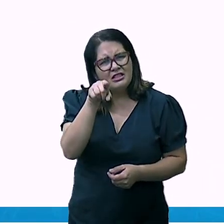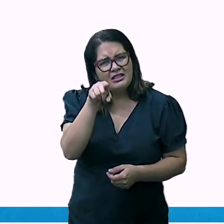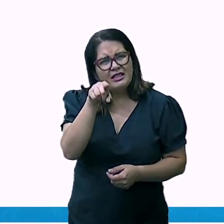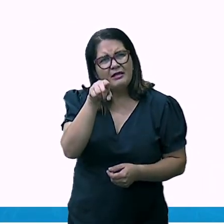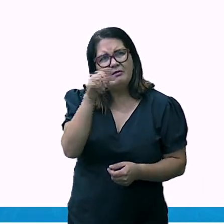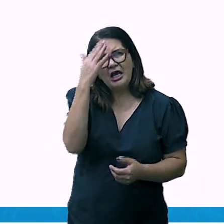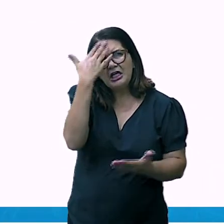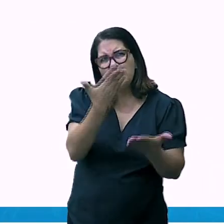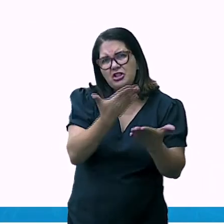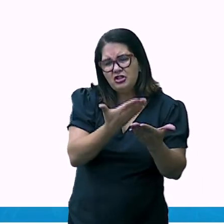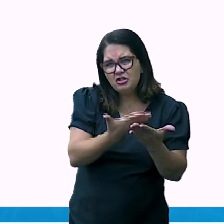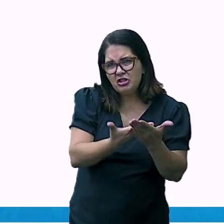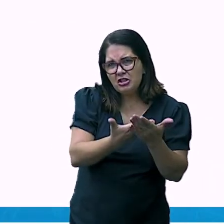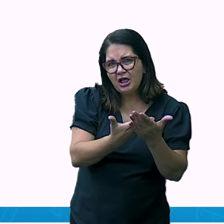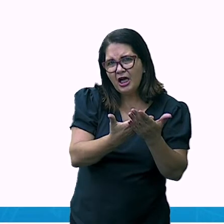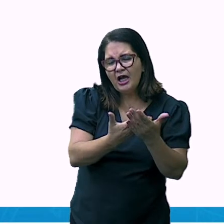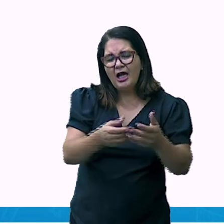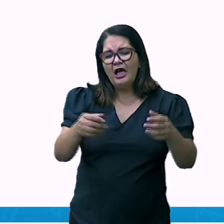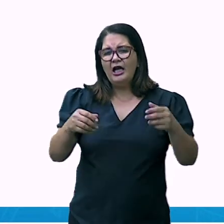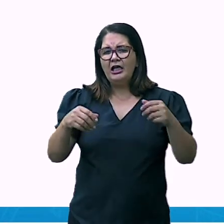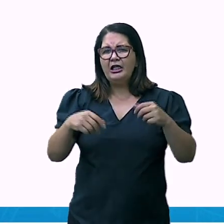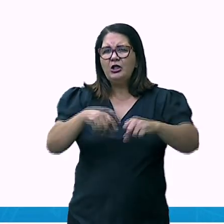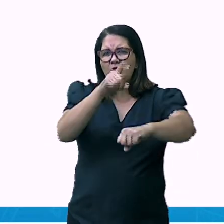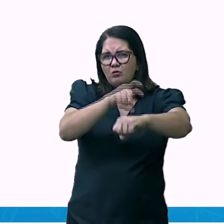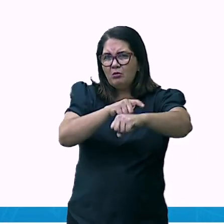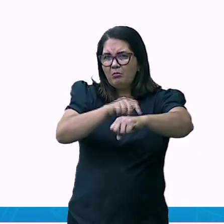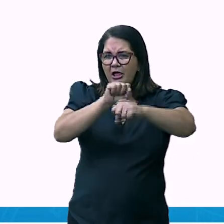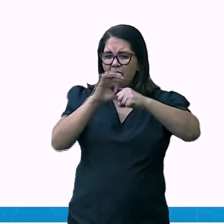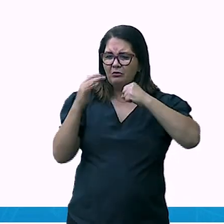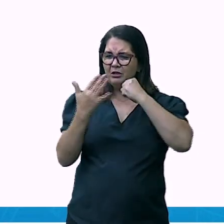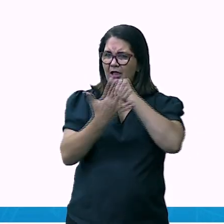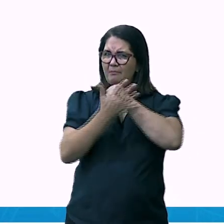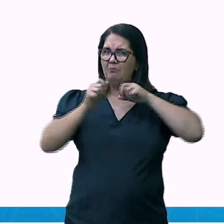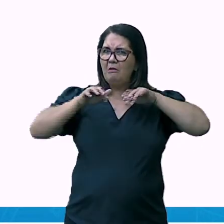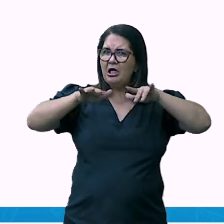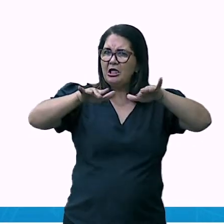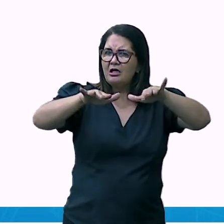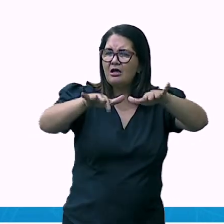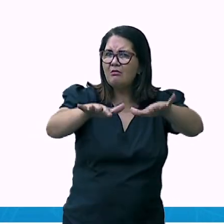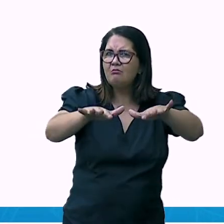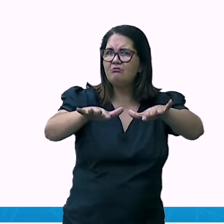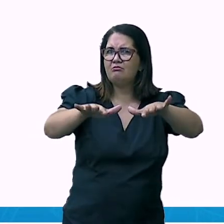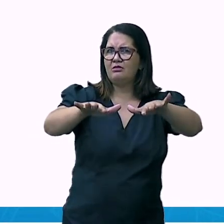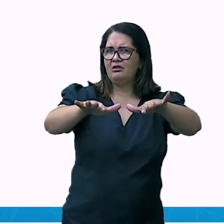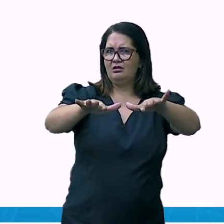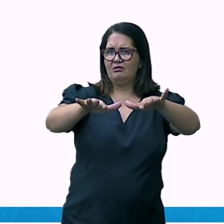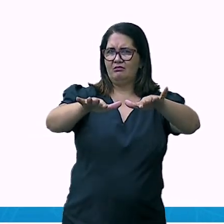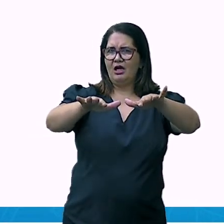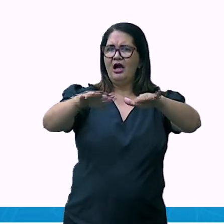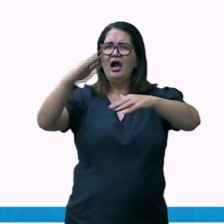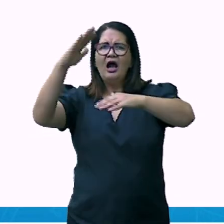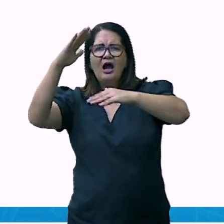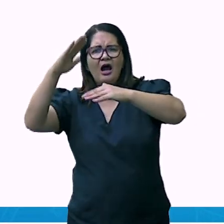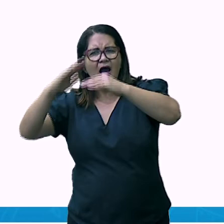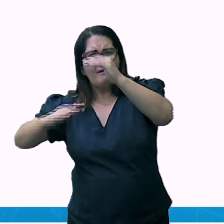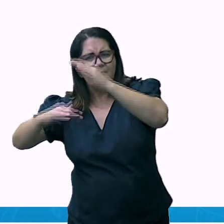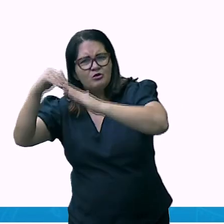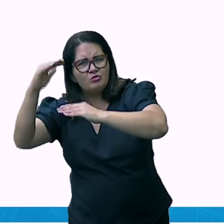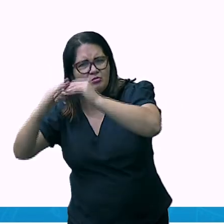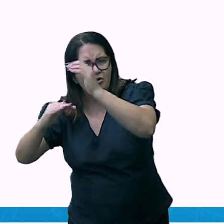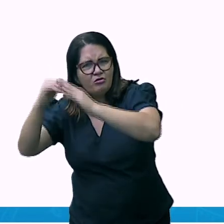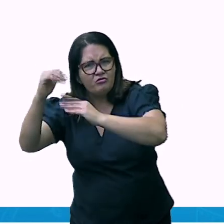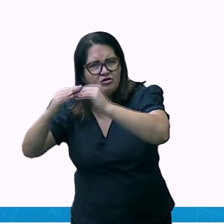pandemia alterou a relação com o trabalho? Você acha que, de alguma forma, a